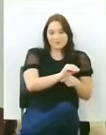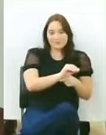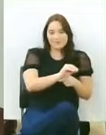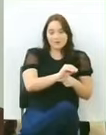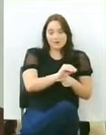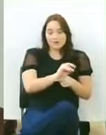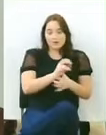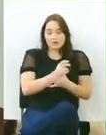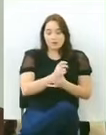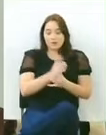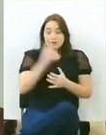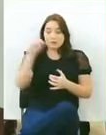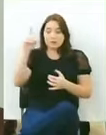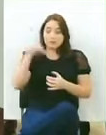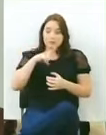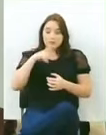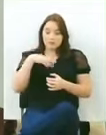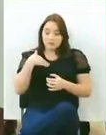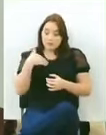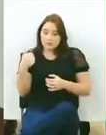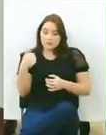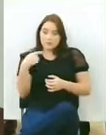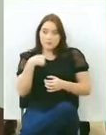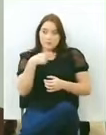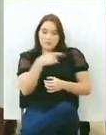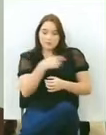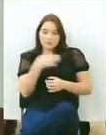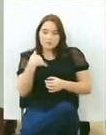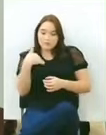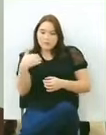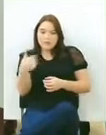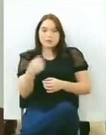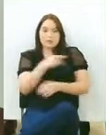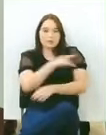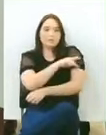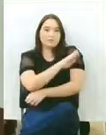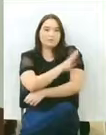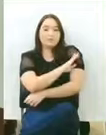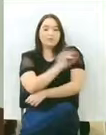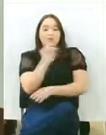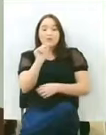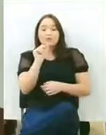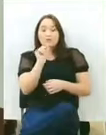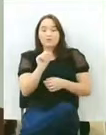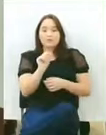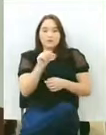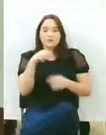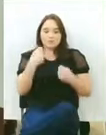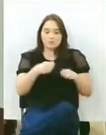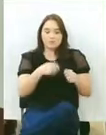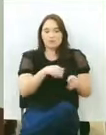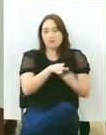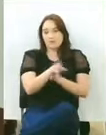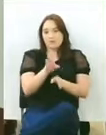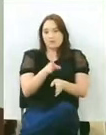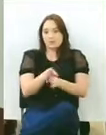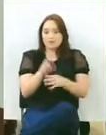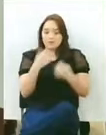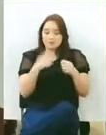nos pastorear, ajudar a gente a sair das encrencas que a gente se